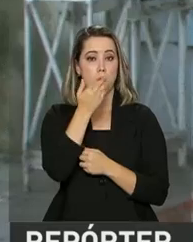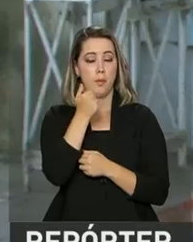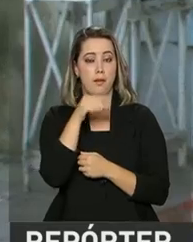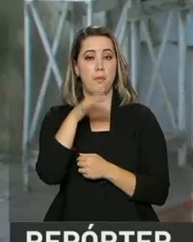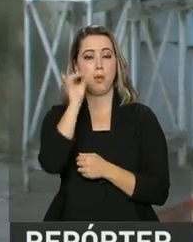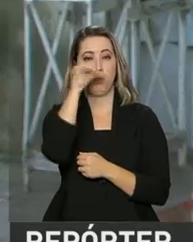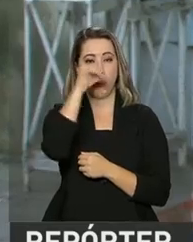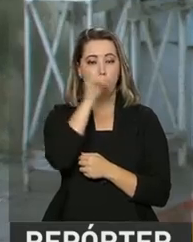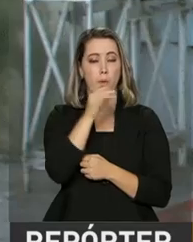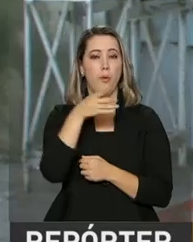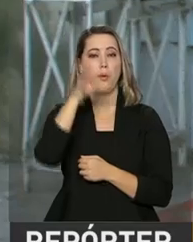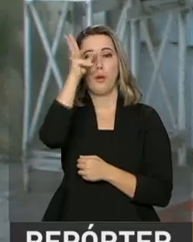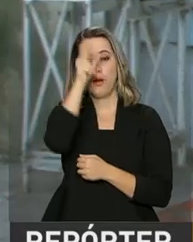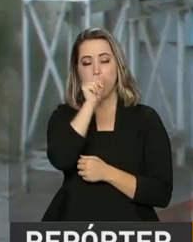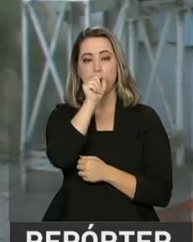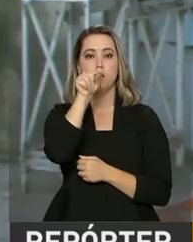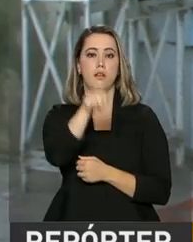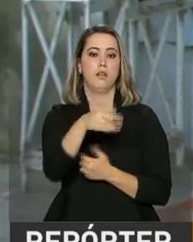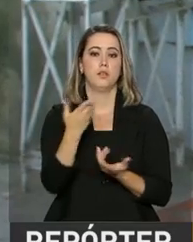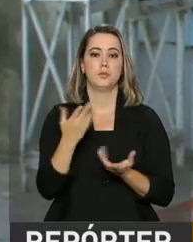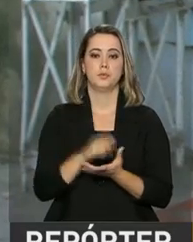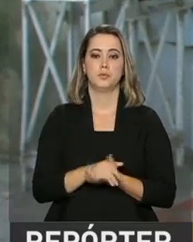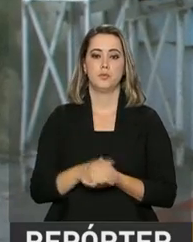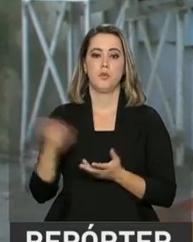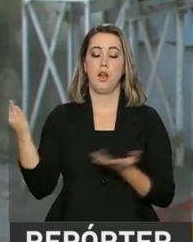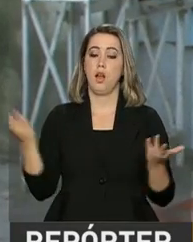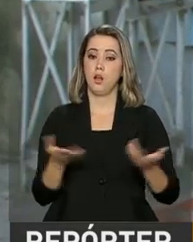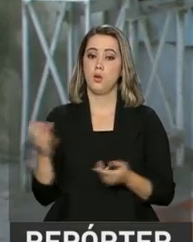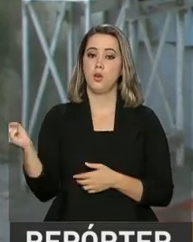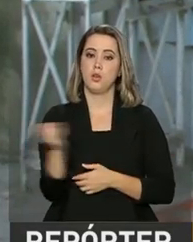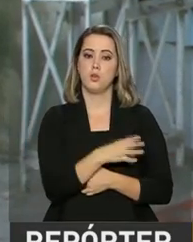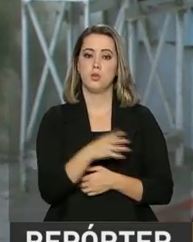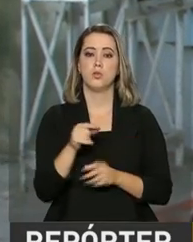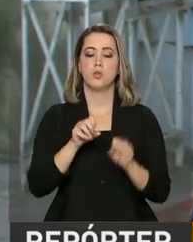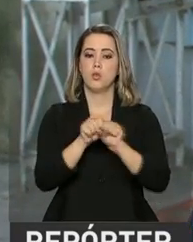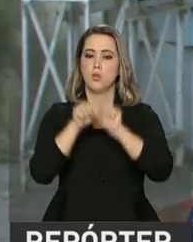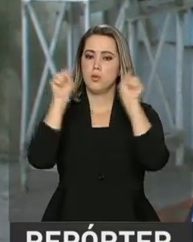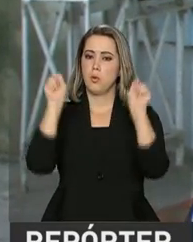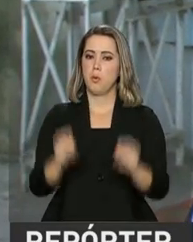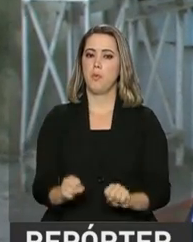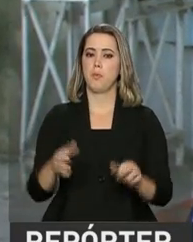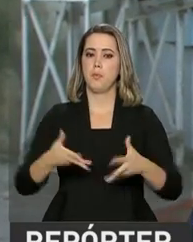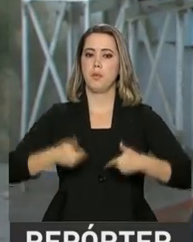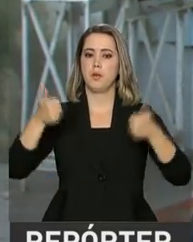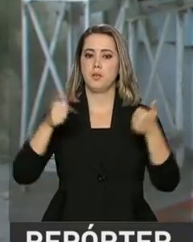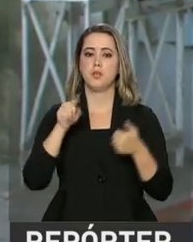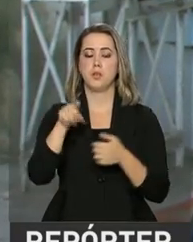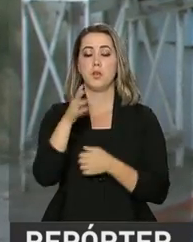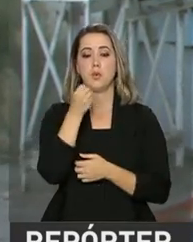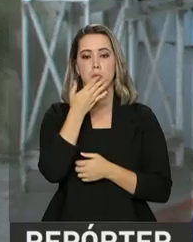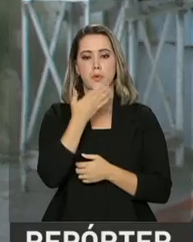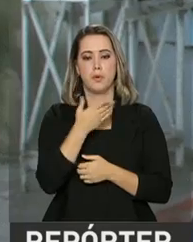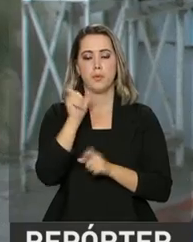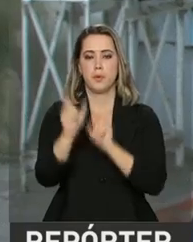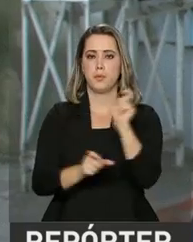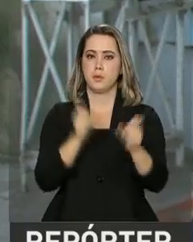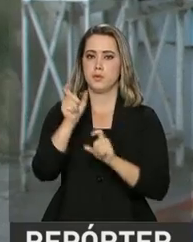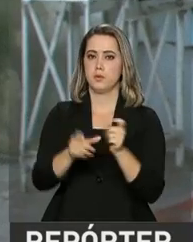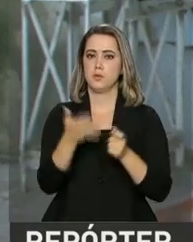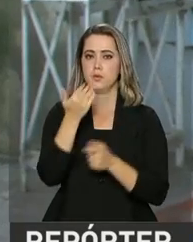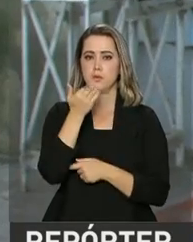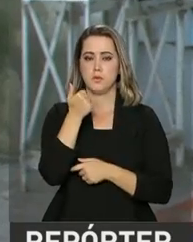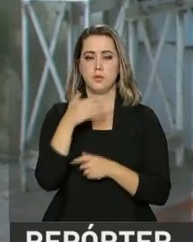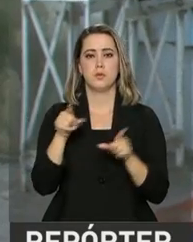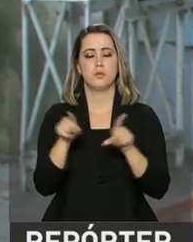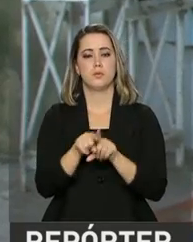porcos. Tem muito tempo que eu pego esse milho aqui. Agora eles estão com o novo sistema, vão melhorar a qualidade do produto. Você acha que isso é legal para o produtor, para alimentar